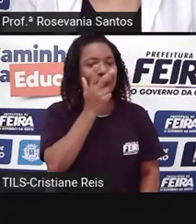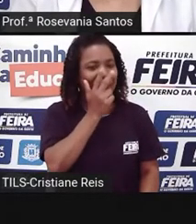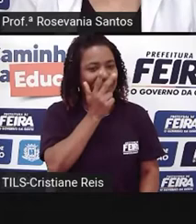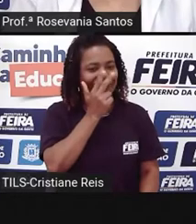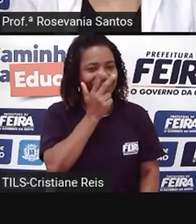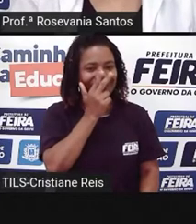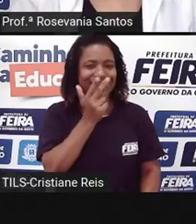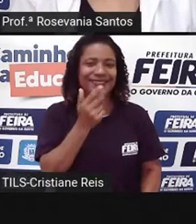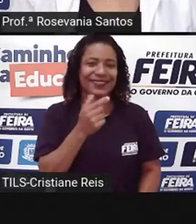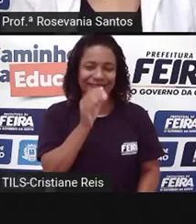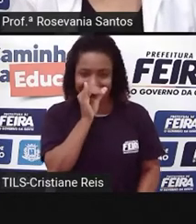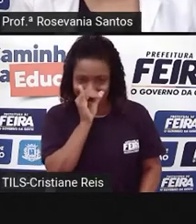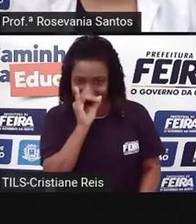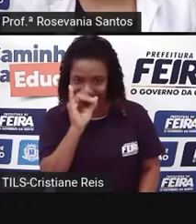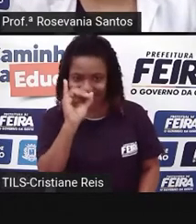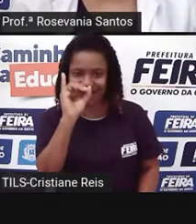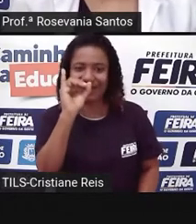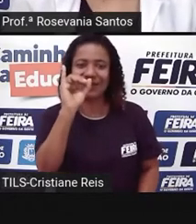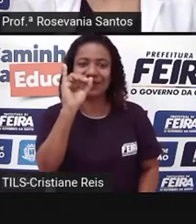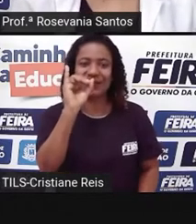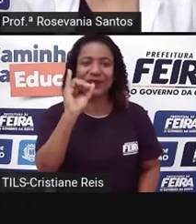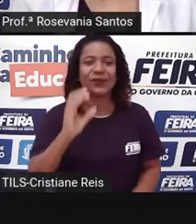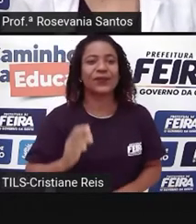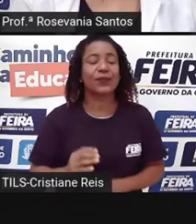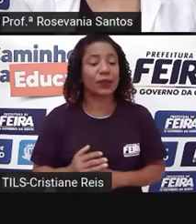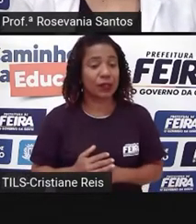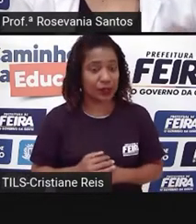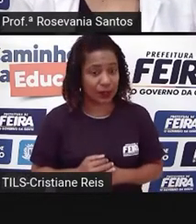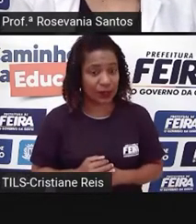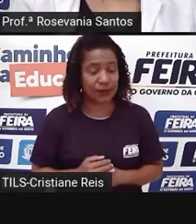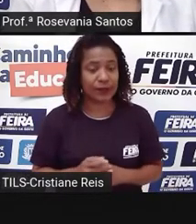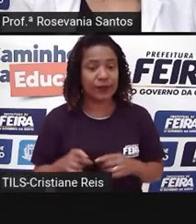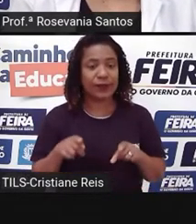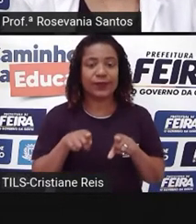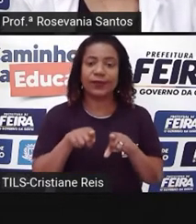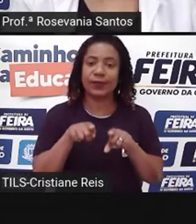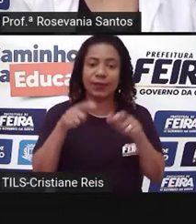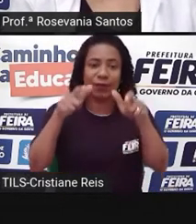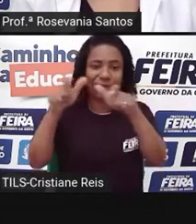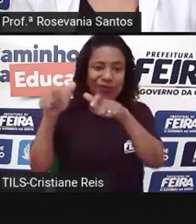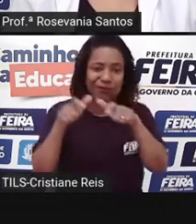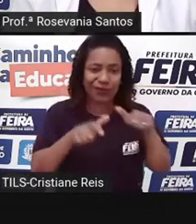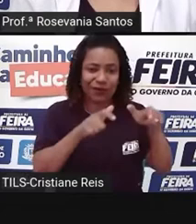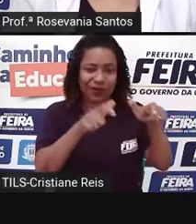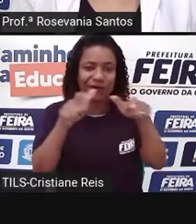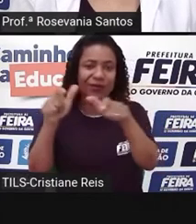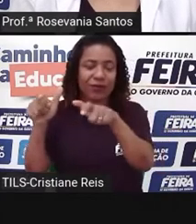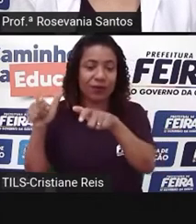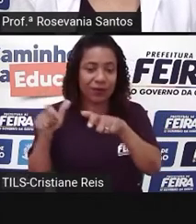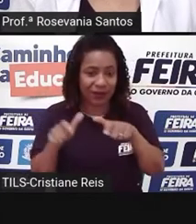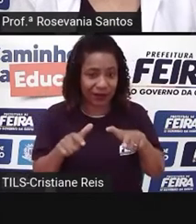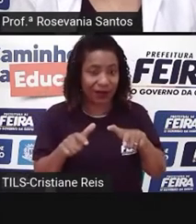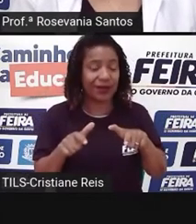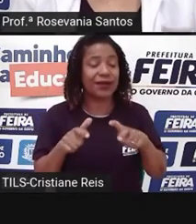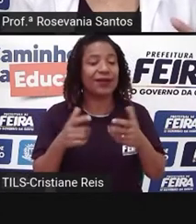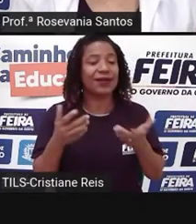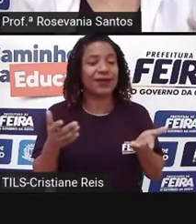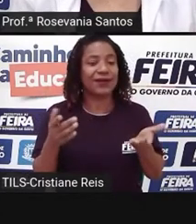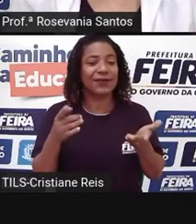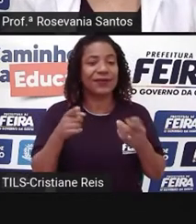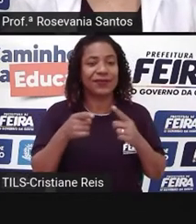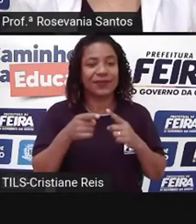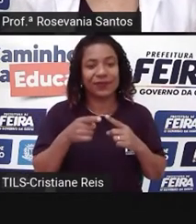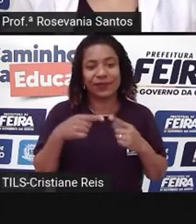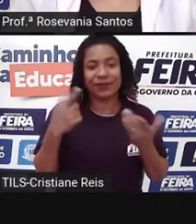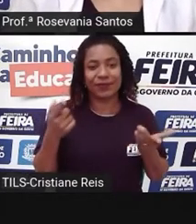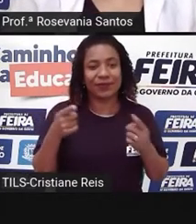chamo aqui o chifre da África. Então, nós temos assim, a nível de localização, bora dizer primeiro, né,